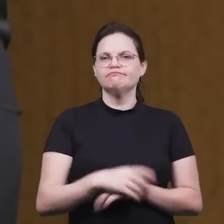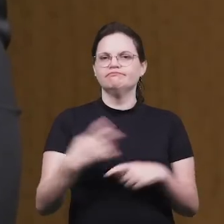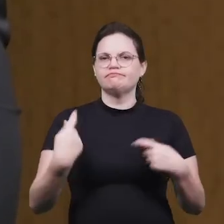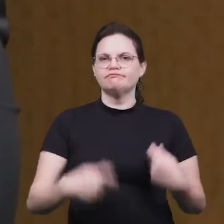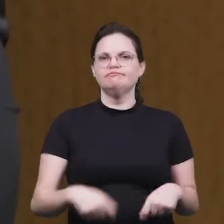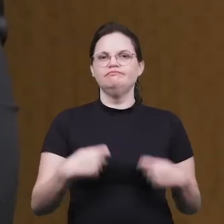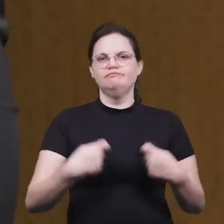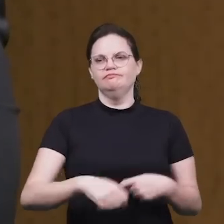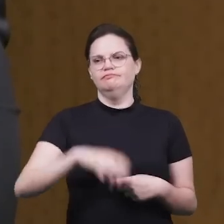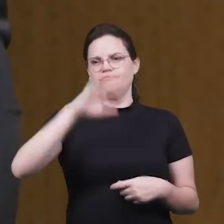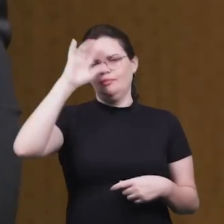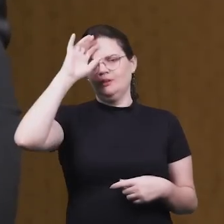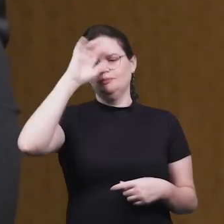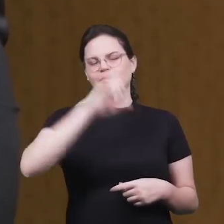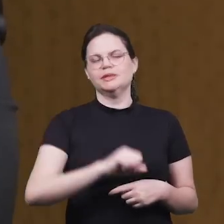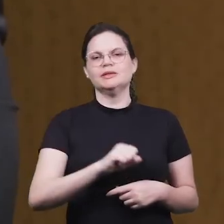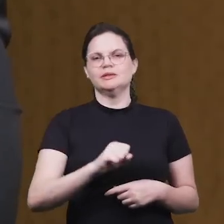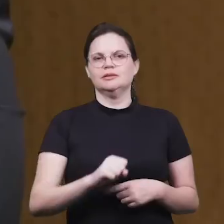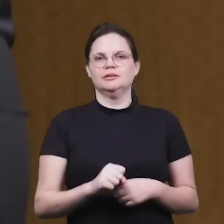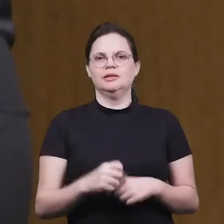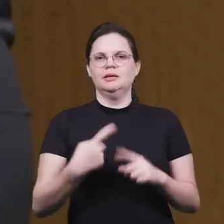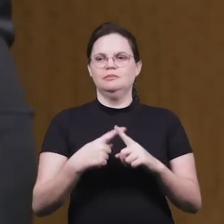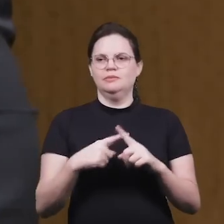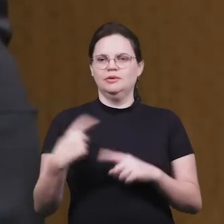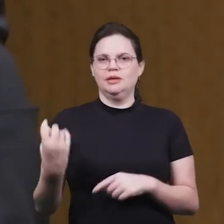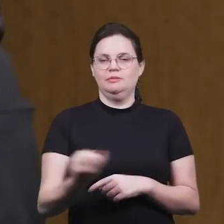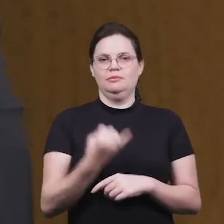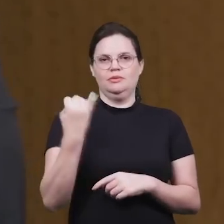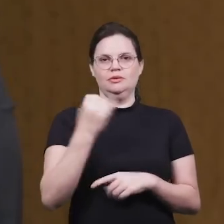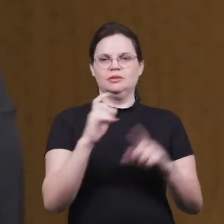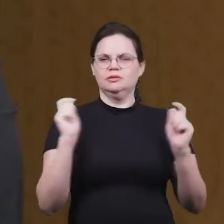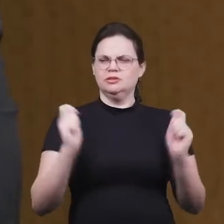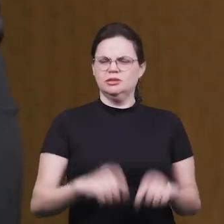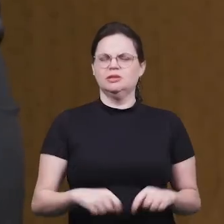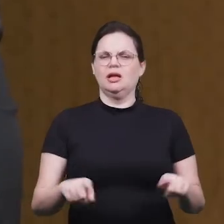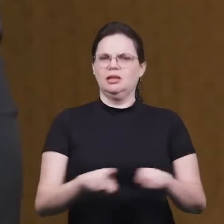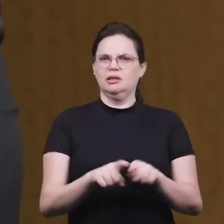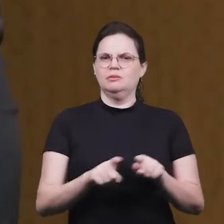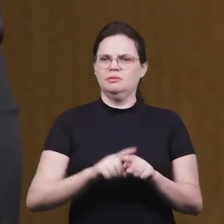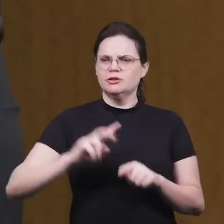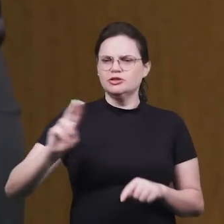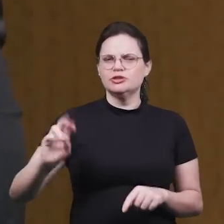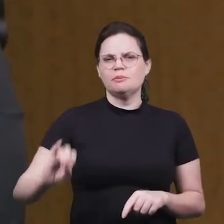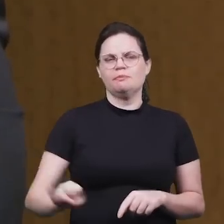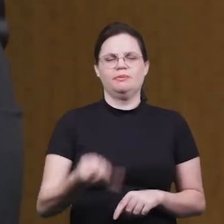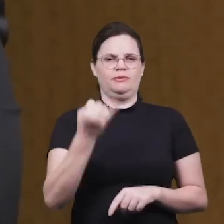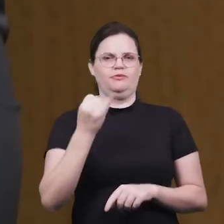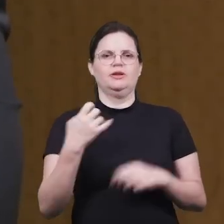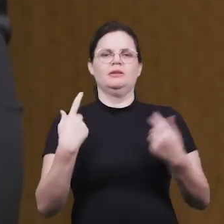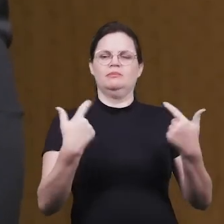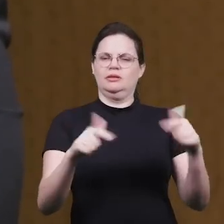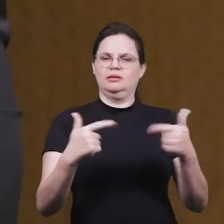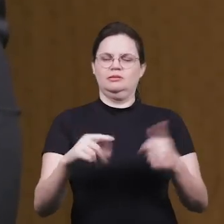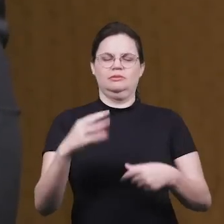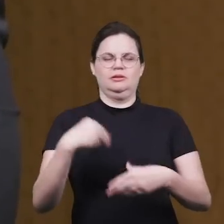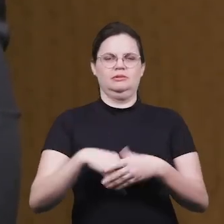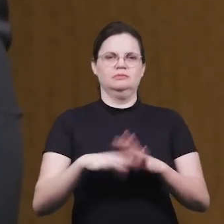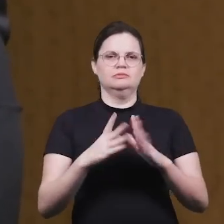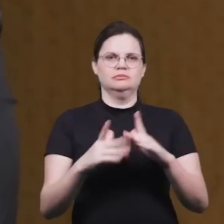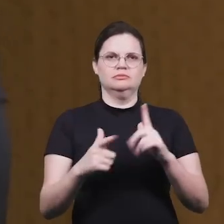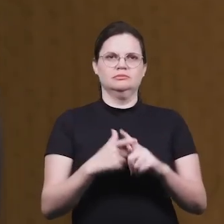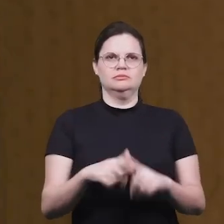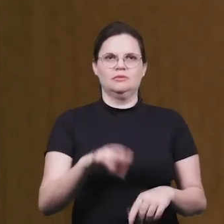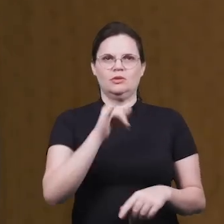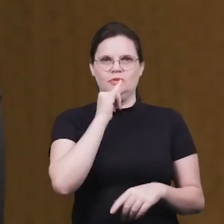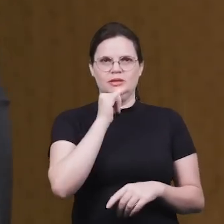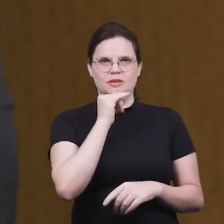que é necessária para se fazer a obra do Senhor. Então, às vezes, quando você convive, por